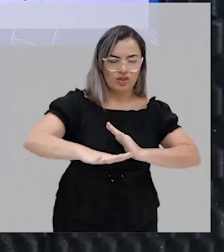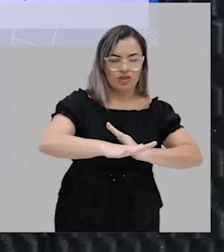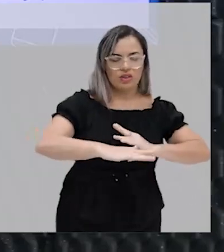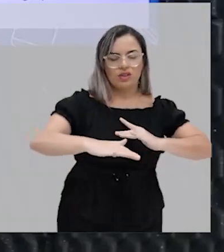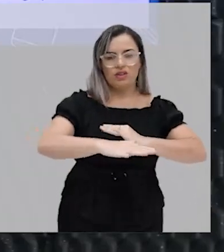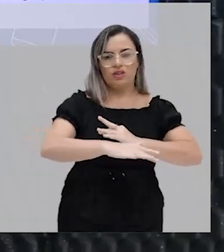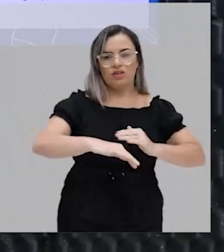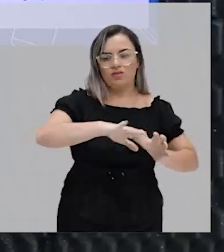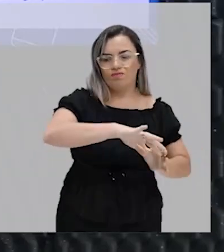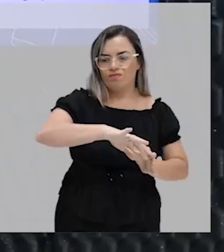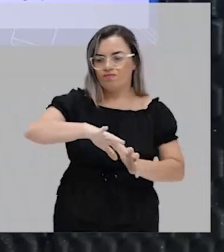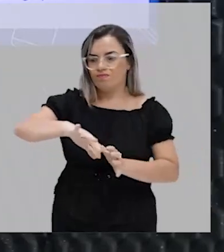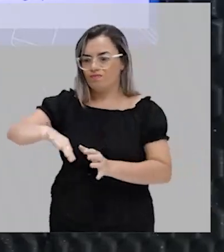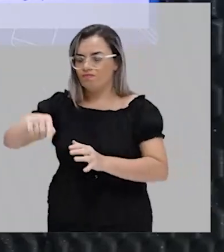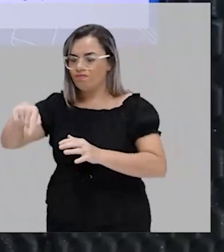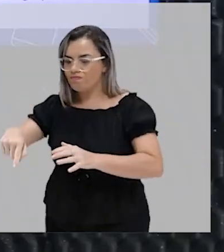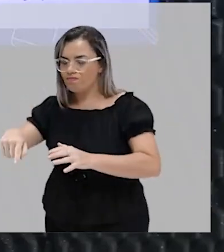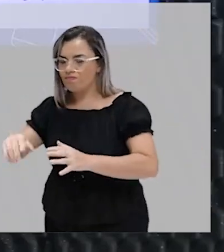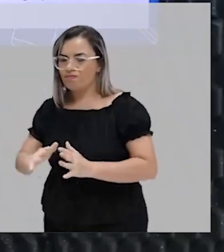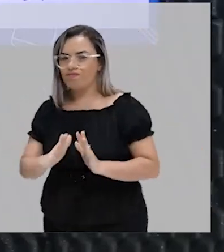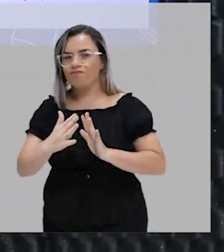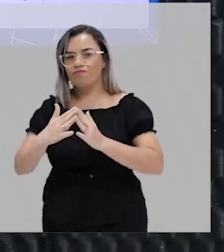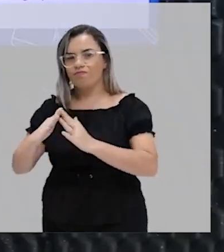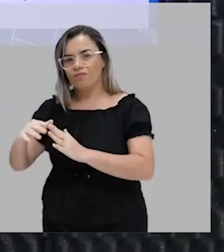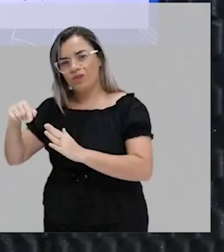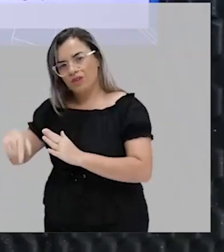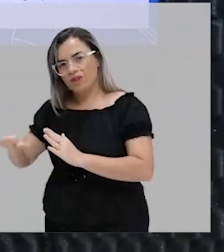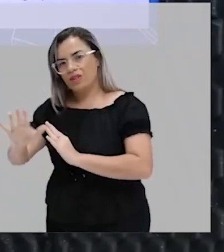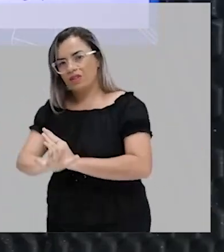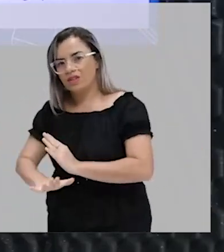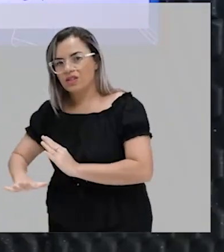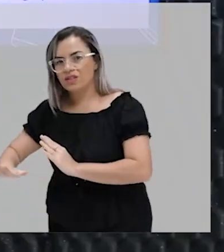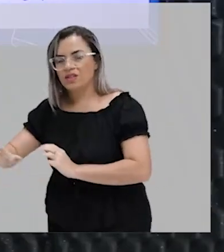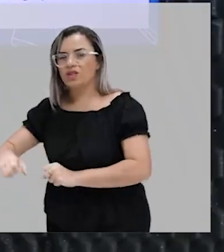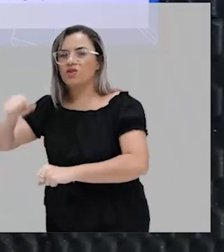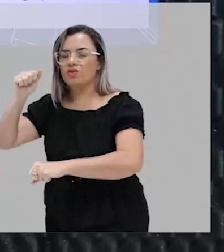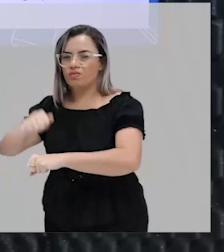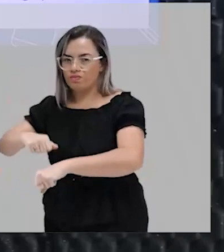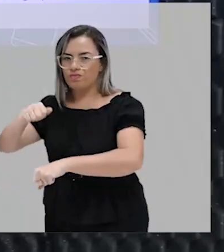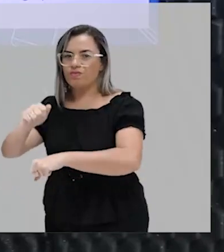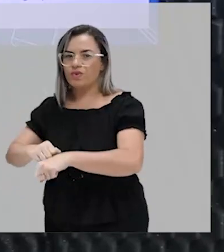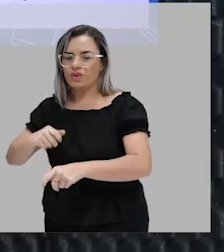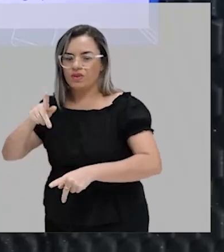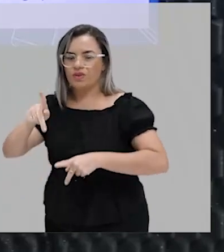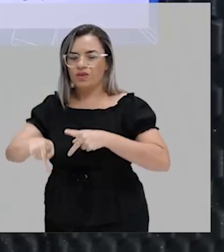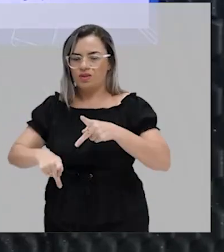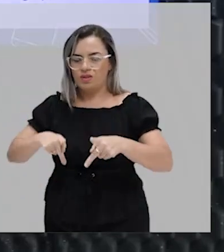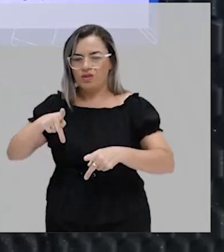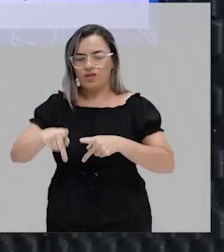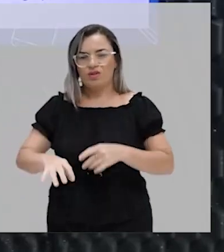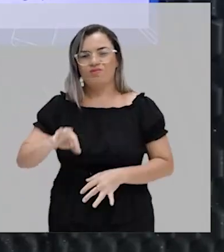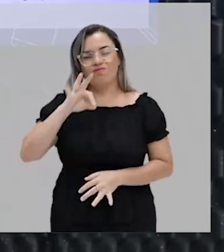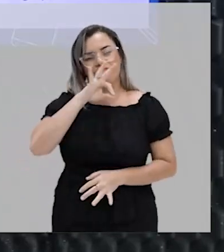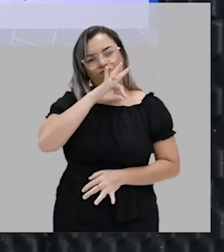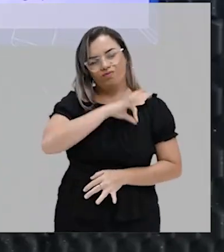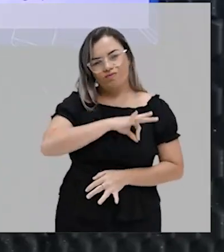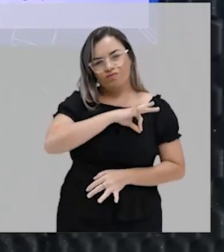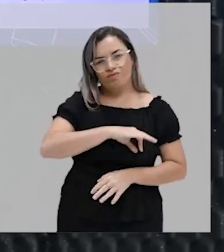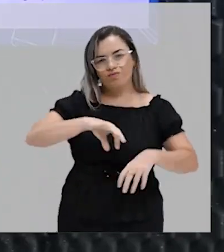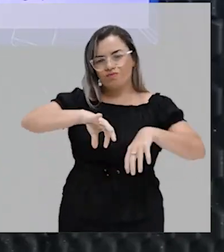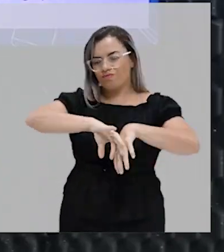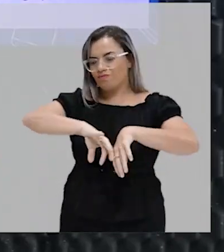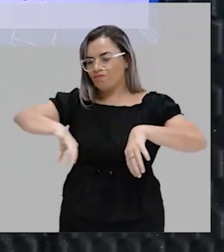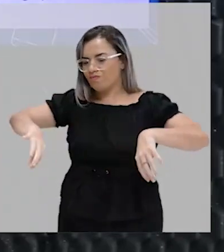mais afastadas. Ó, tu não tem condição? Vai para lá, né? As populações de baixa renda tendem a ser afastadas das